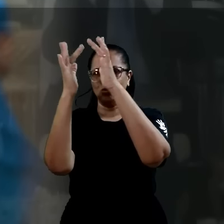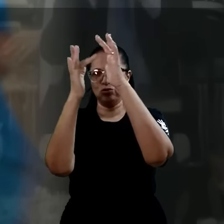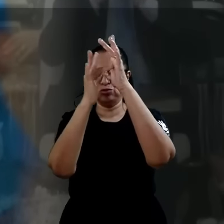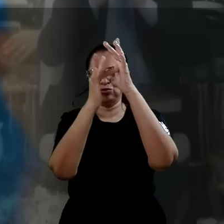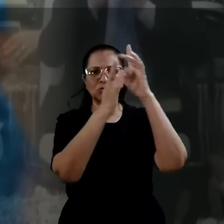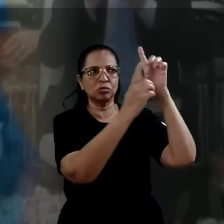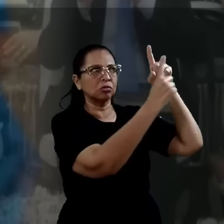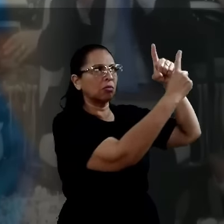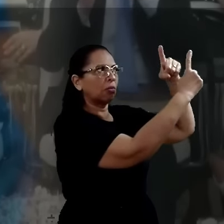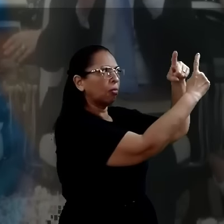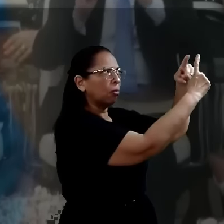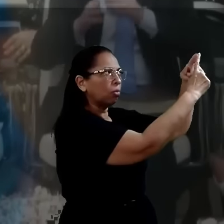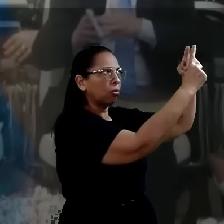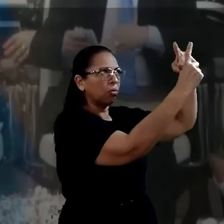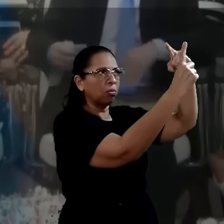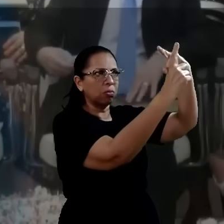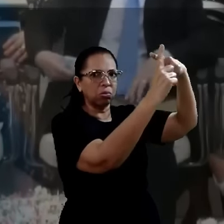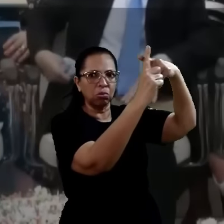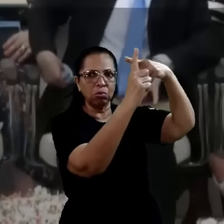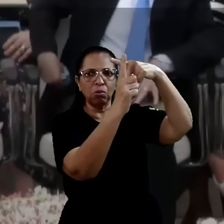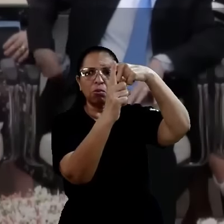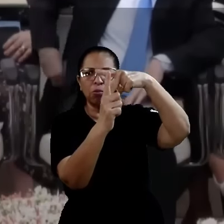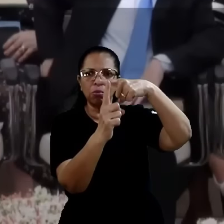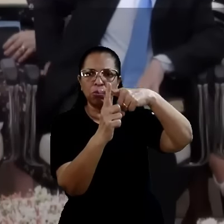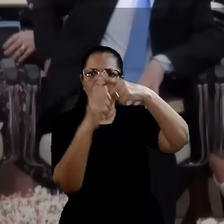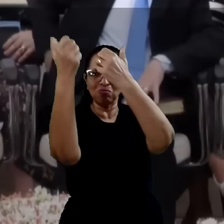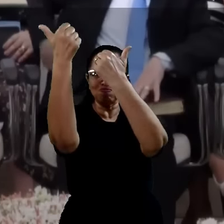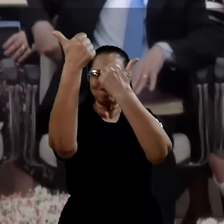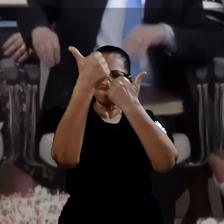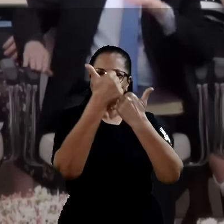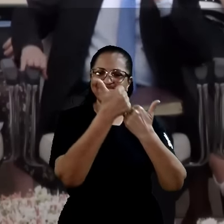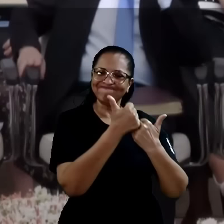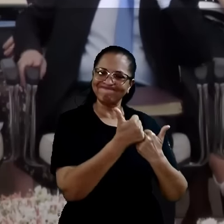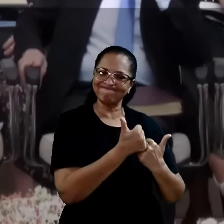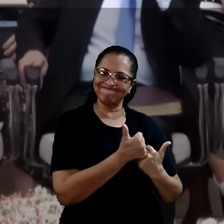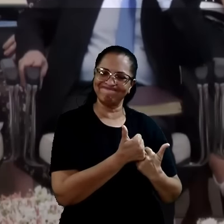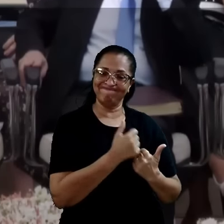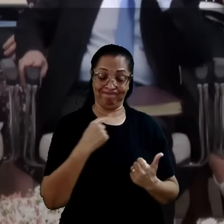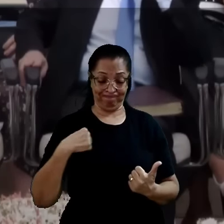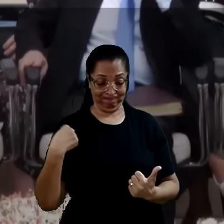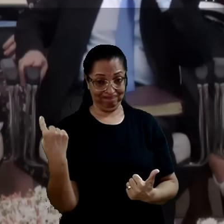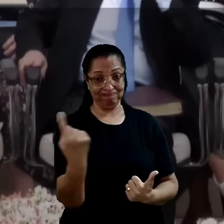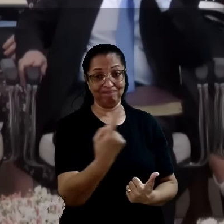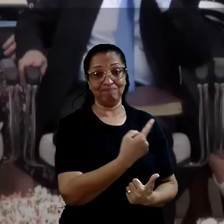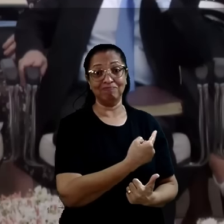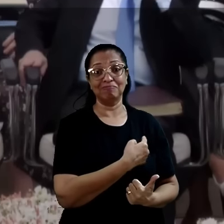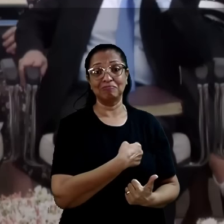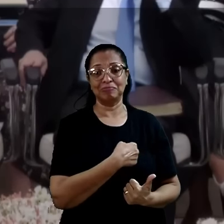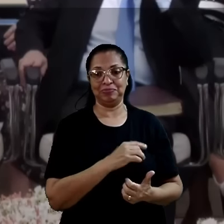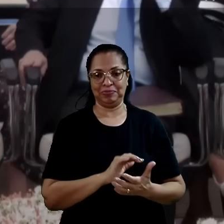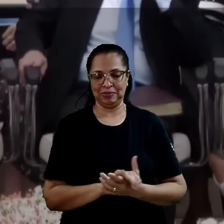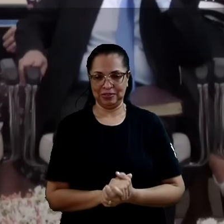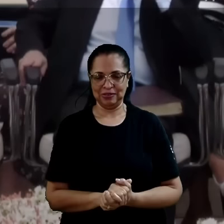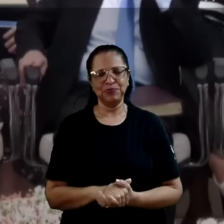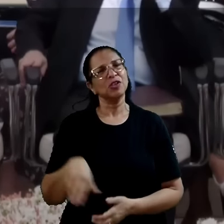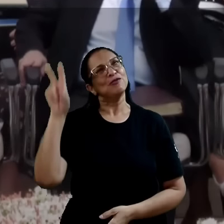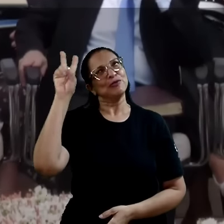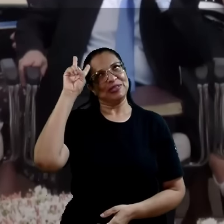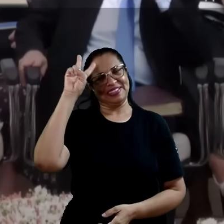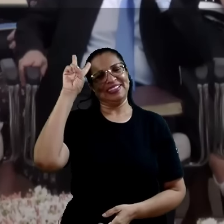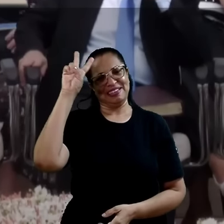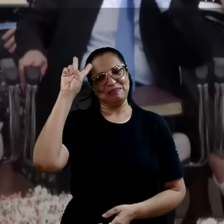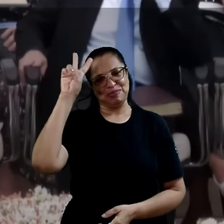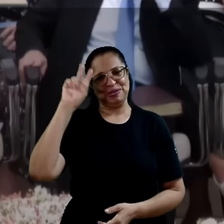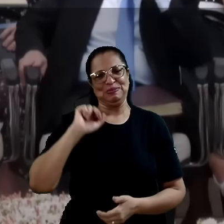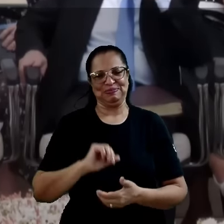Madeiro Deus me trouxe tantas lembranças quando eu aprendi a ler Vamos mudar os